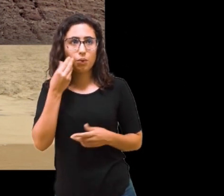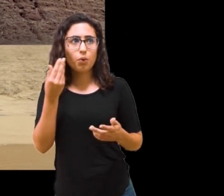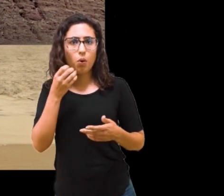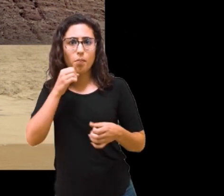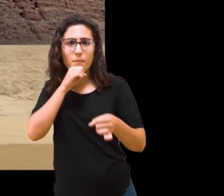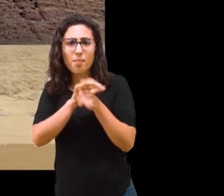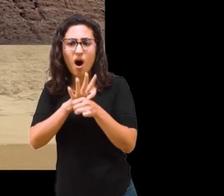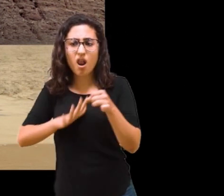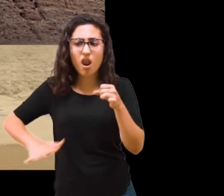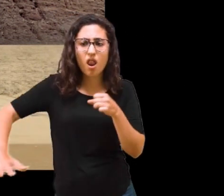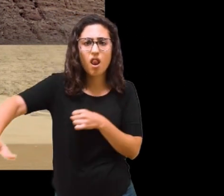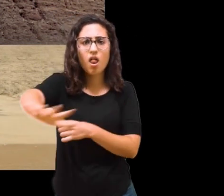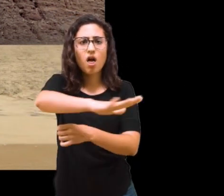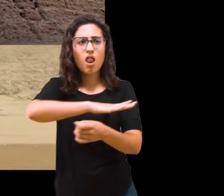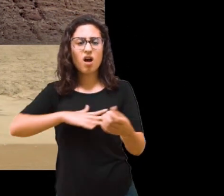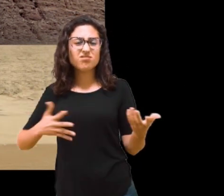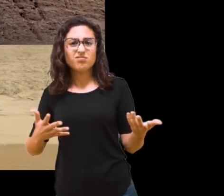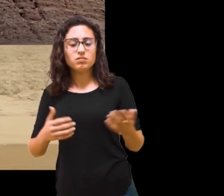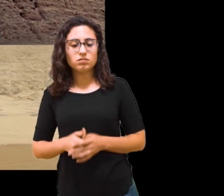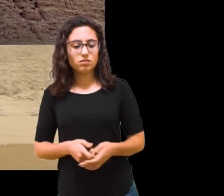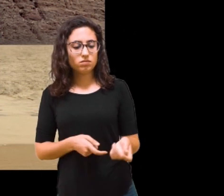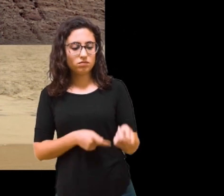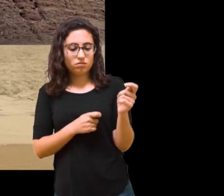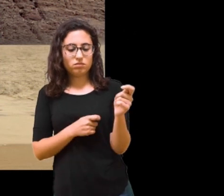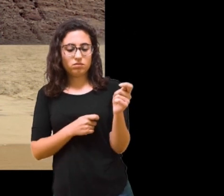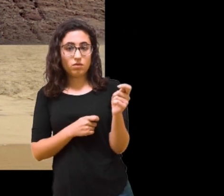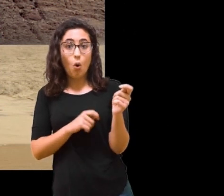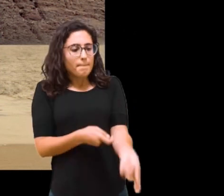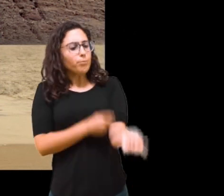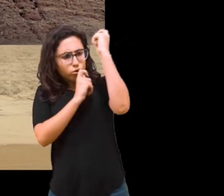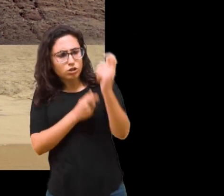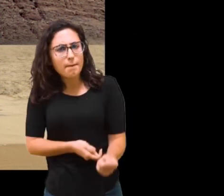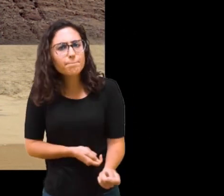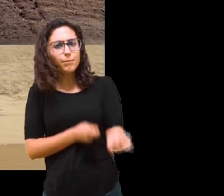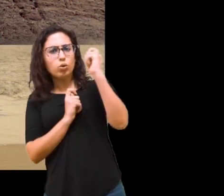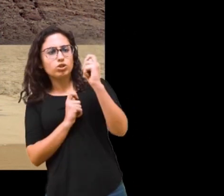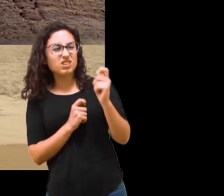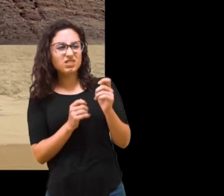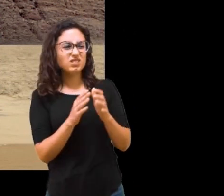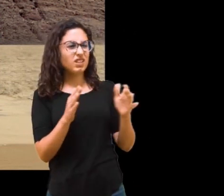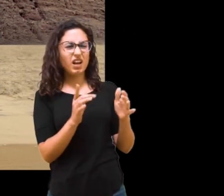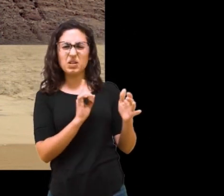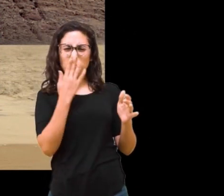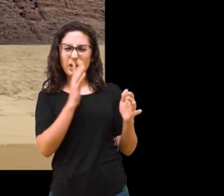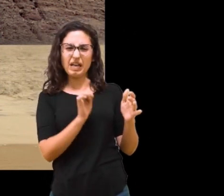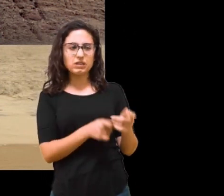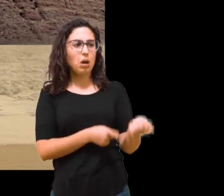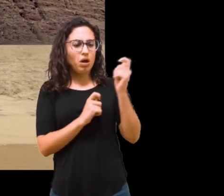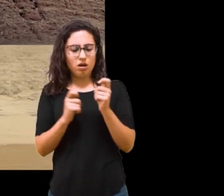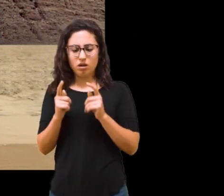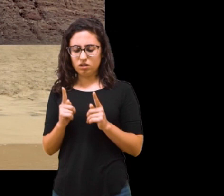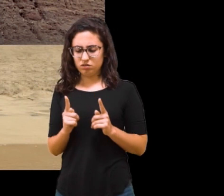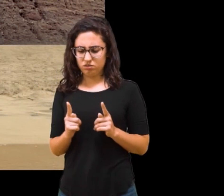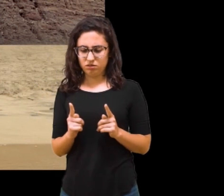picou! Puxa, malacueco, puxa! Não há de ser grande coisa. Aqui está um peixe para o jantar de suas